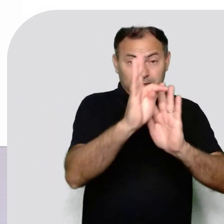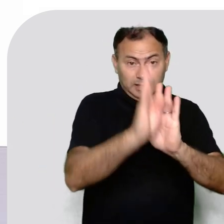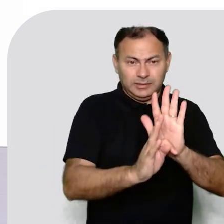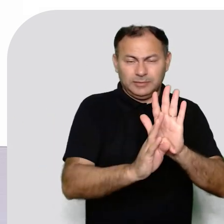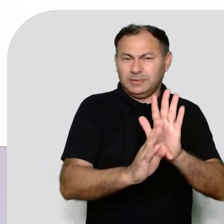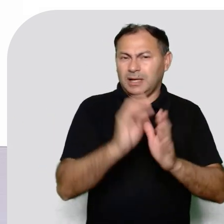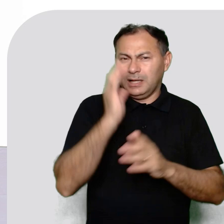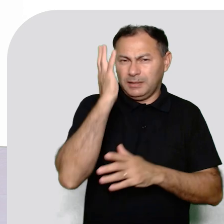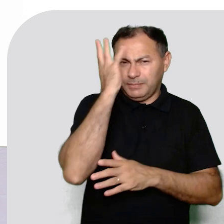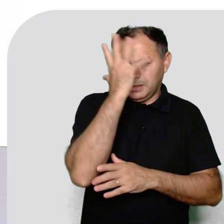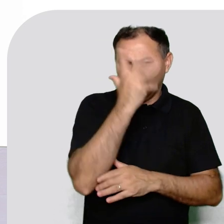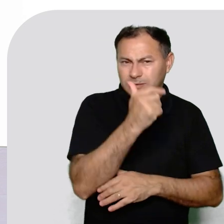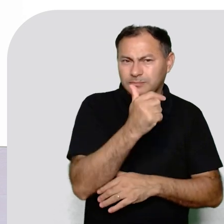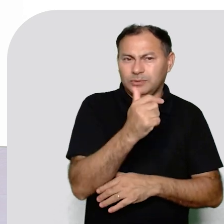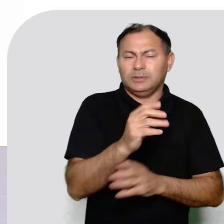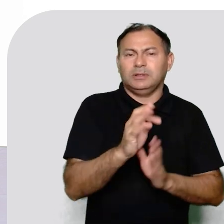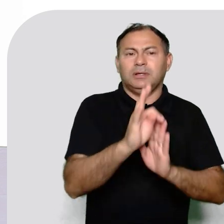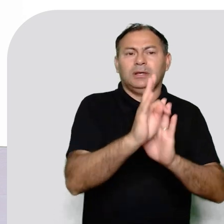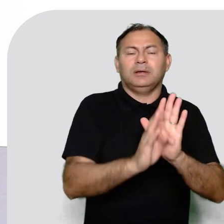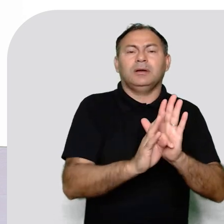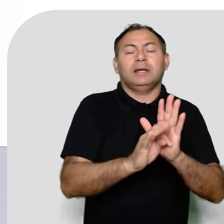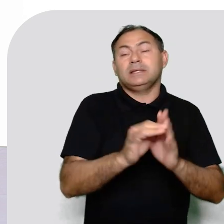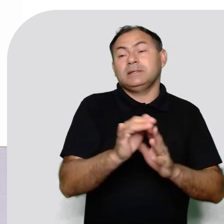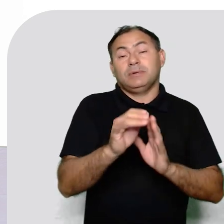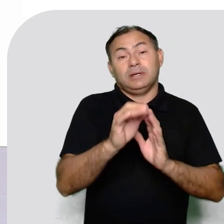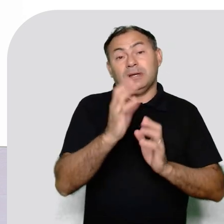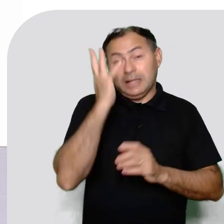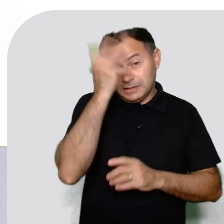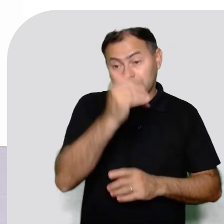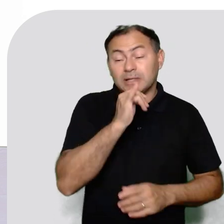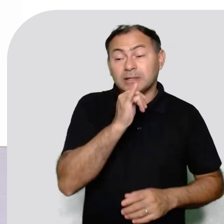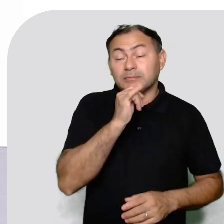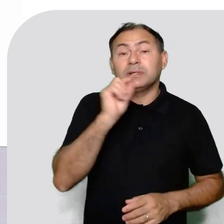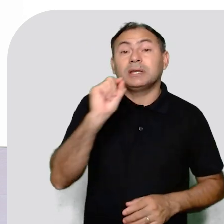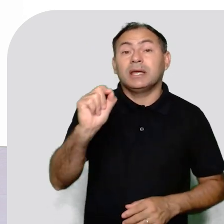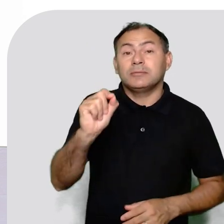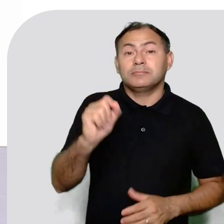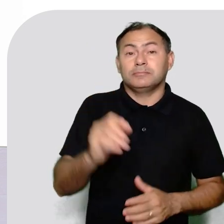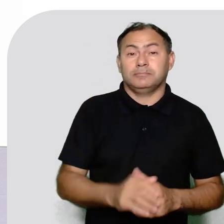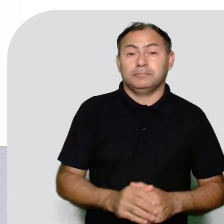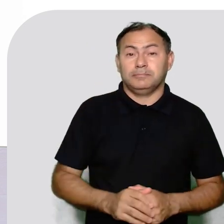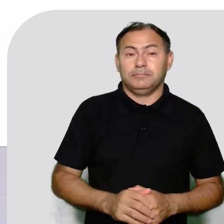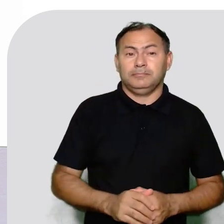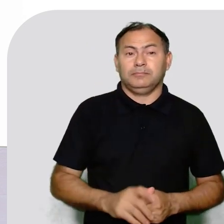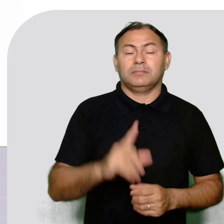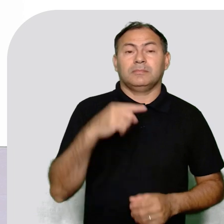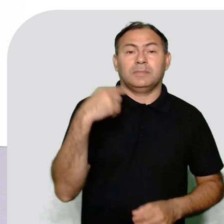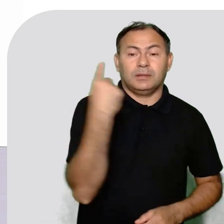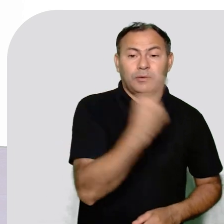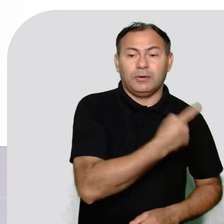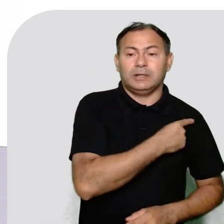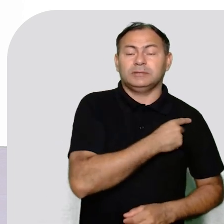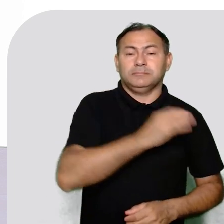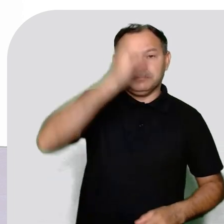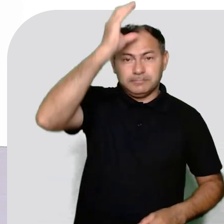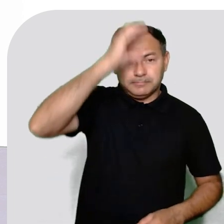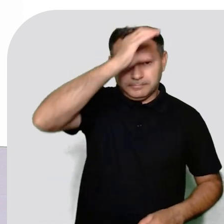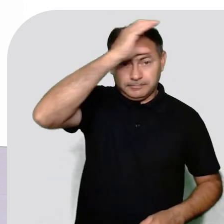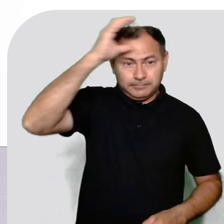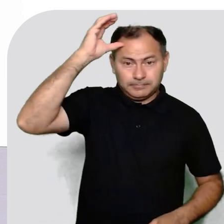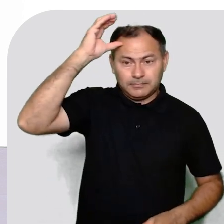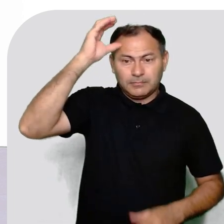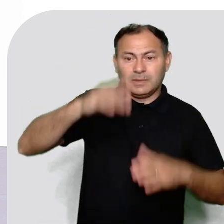um belíssimo exemplo de que nós